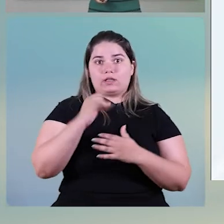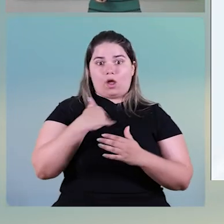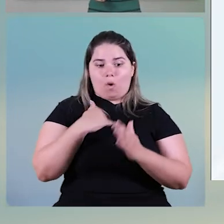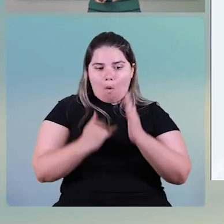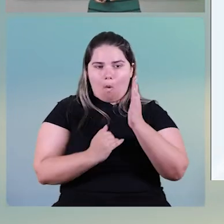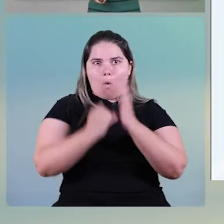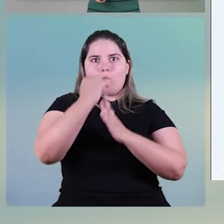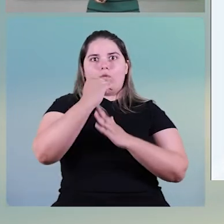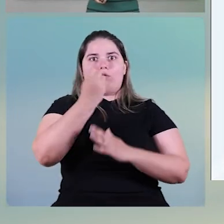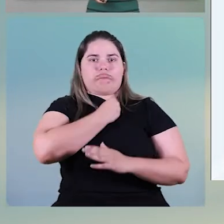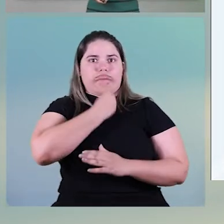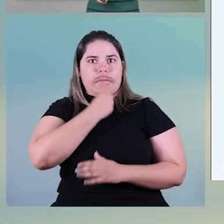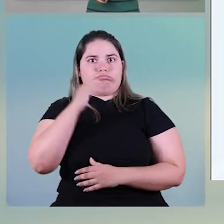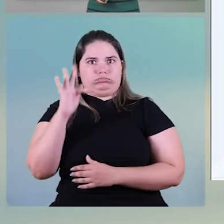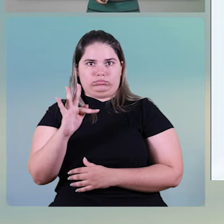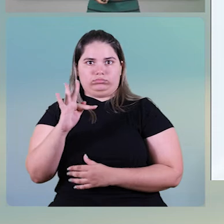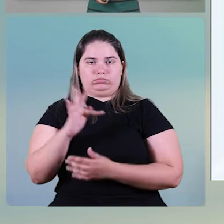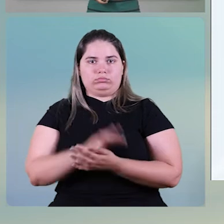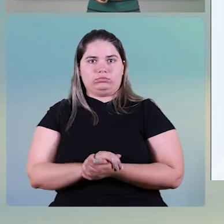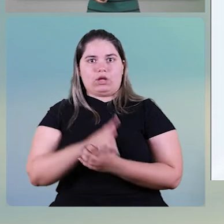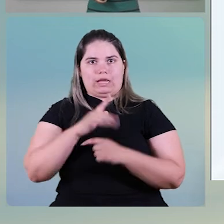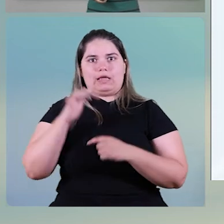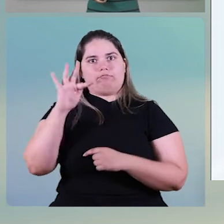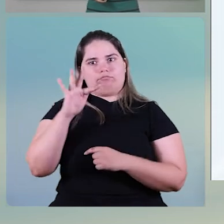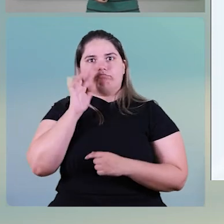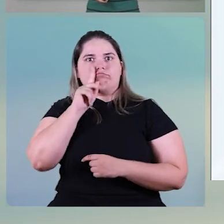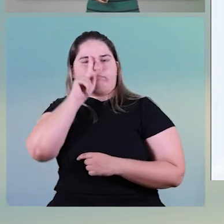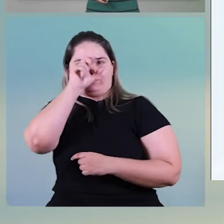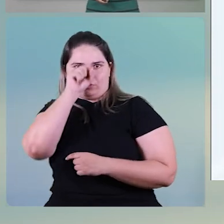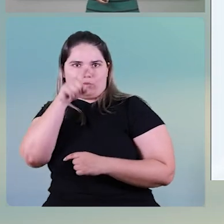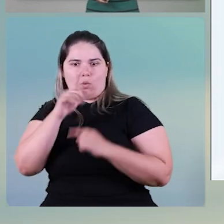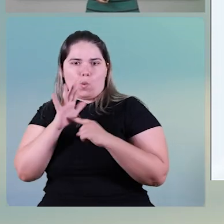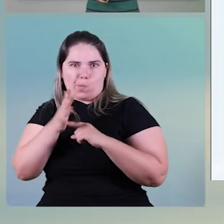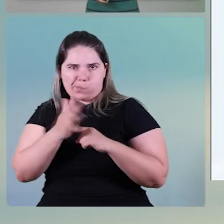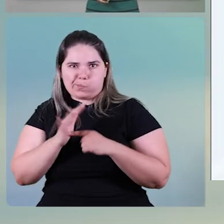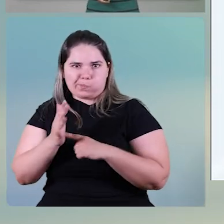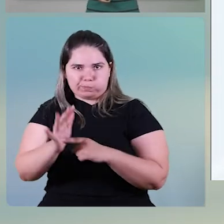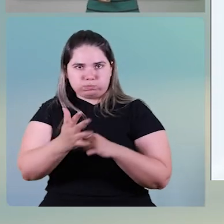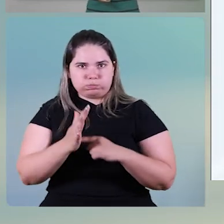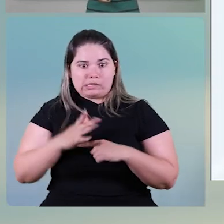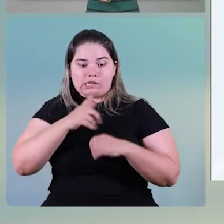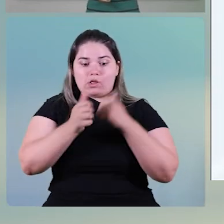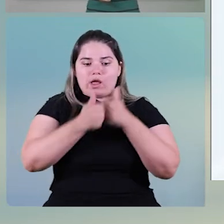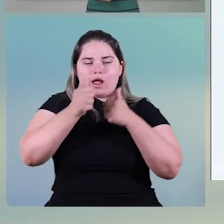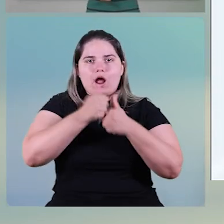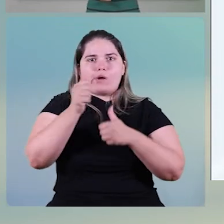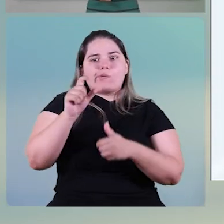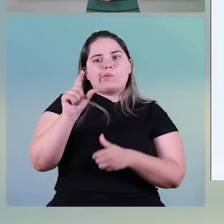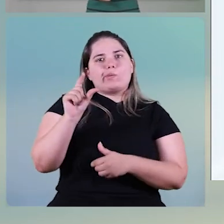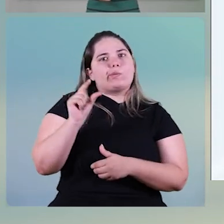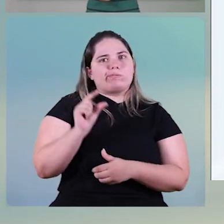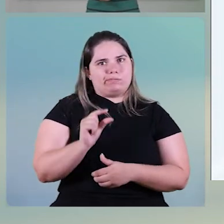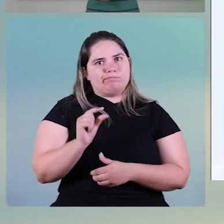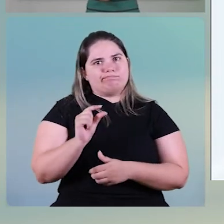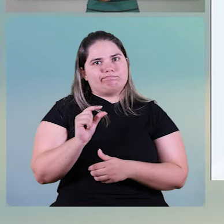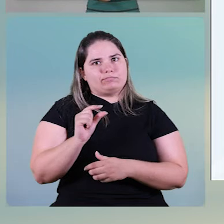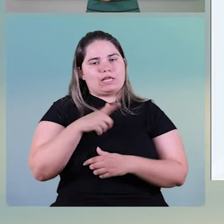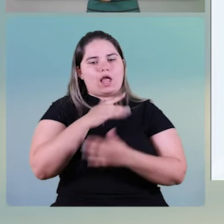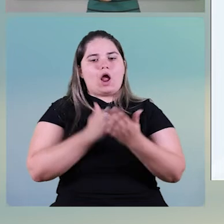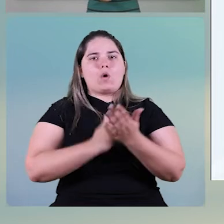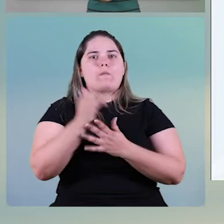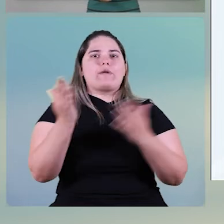valor de F, que é a força motora, a força de atrito diminui bruscamente, ó, e passa a assumir um